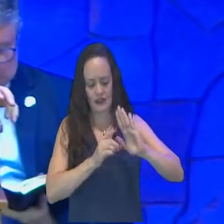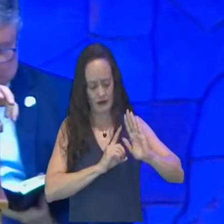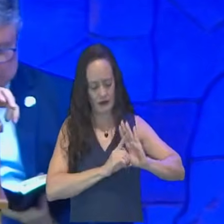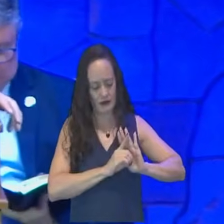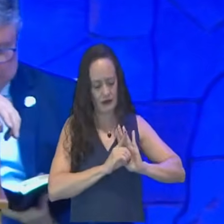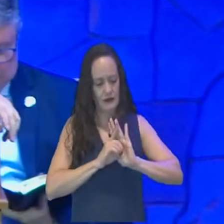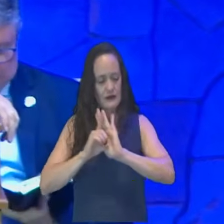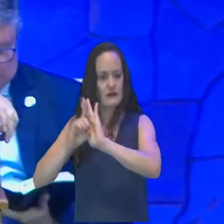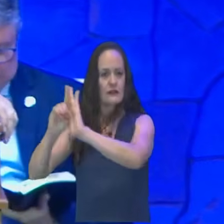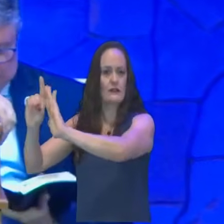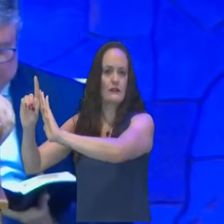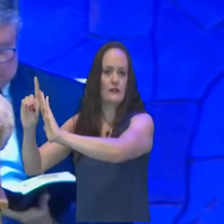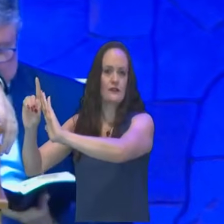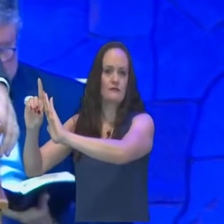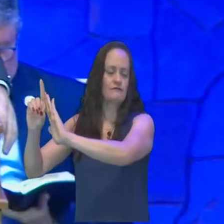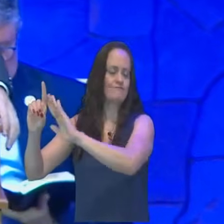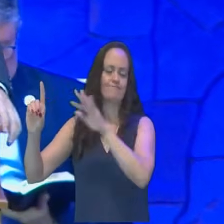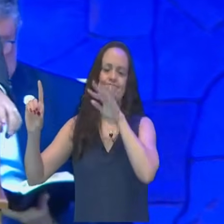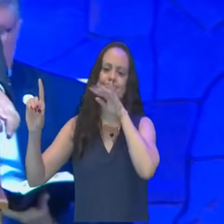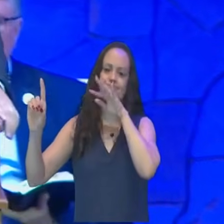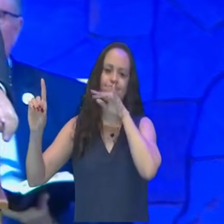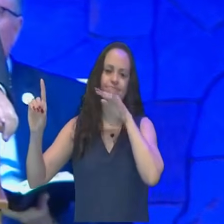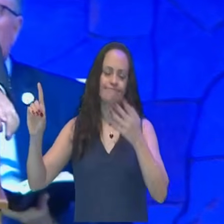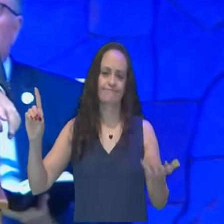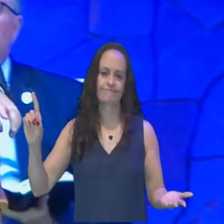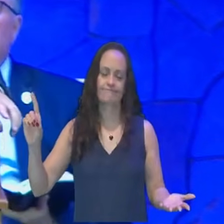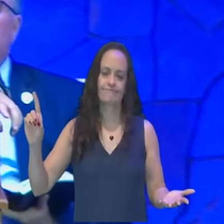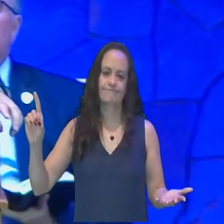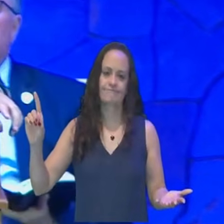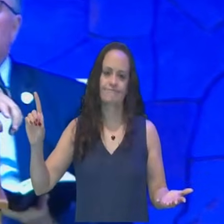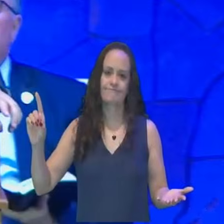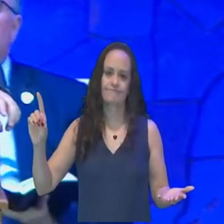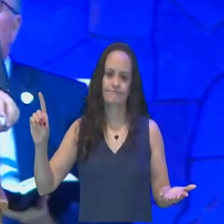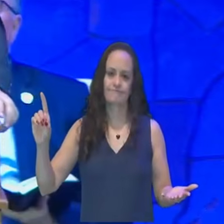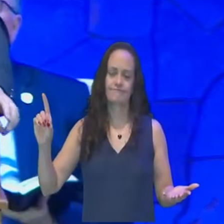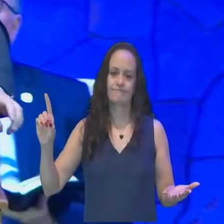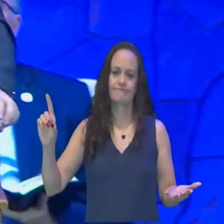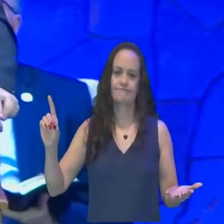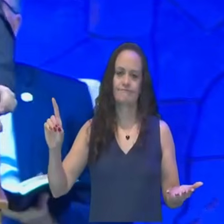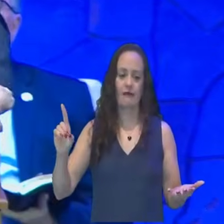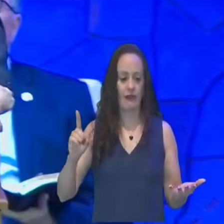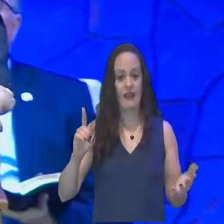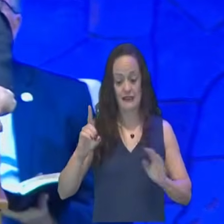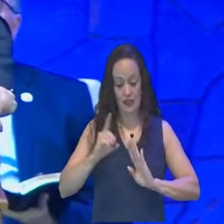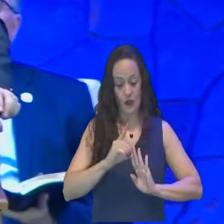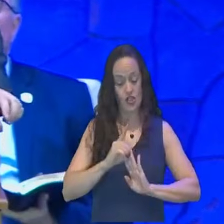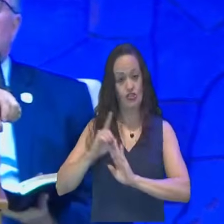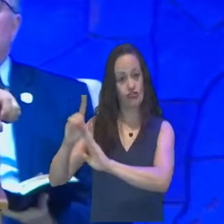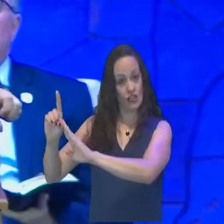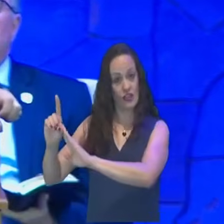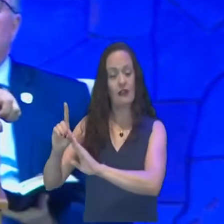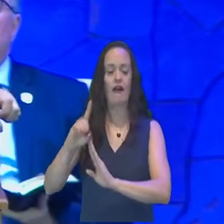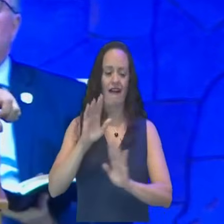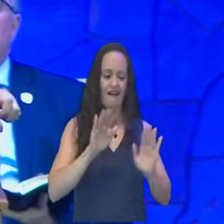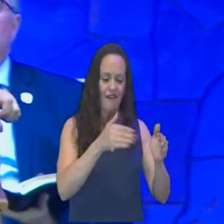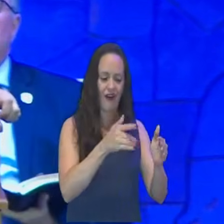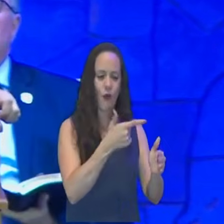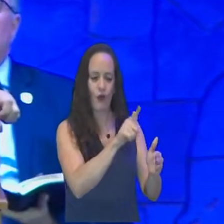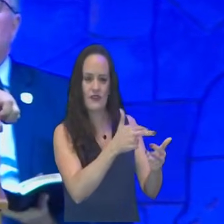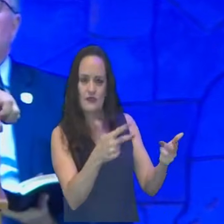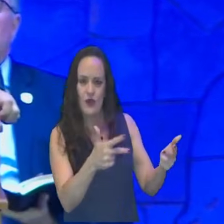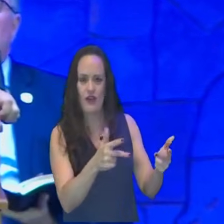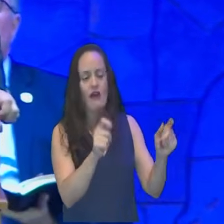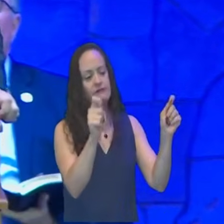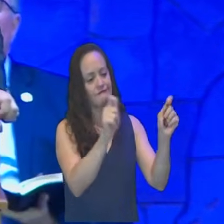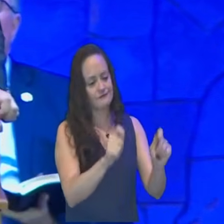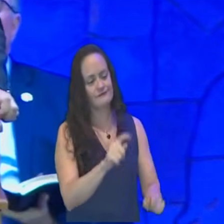Senhor dos nossos corações é categorizado como ídolos, como falsos deuses.